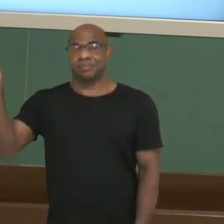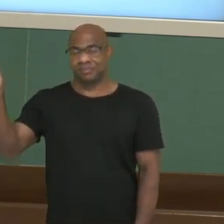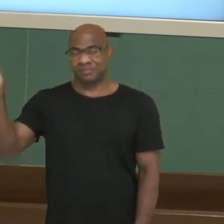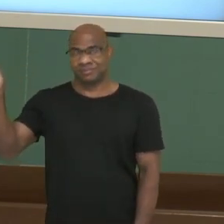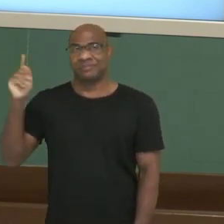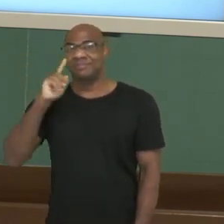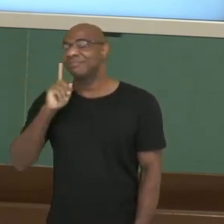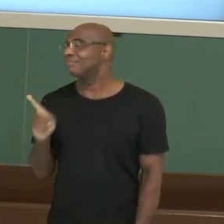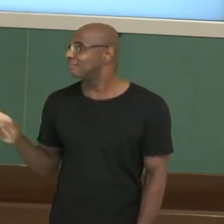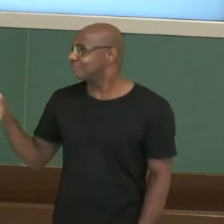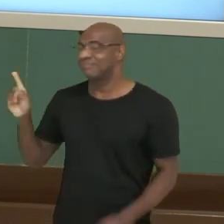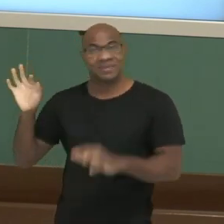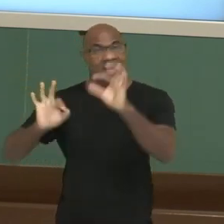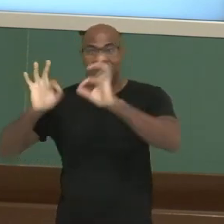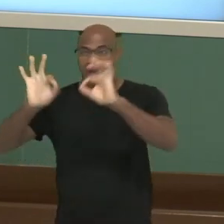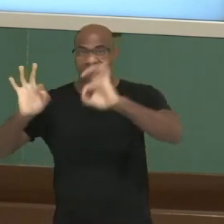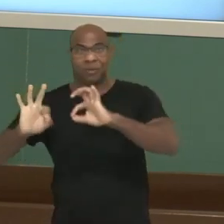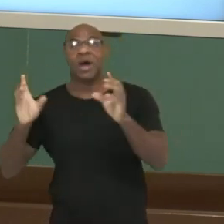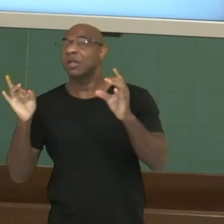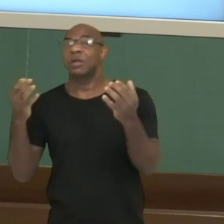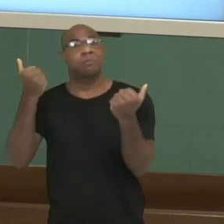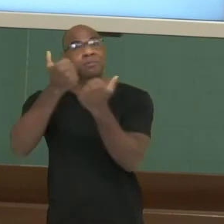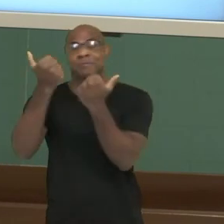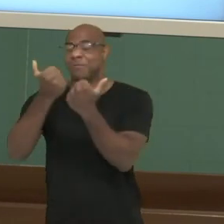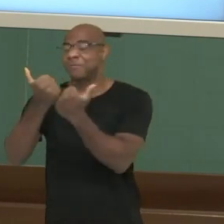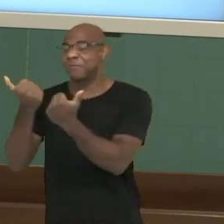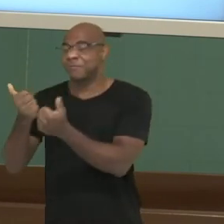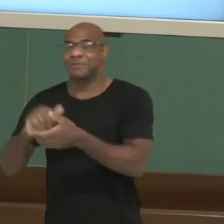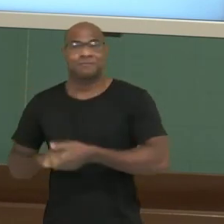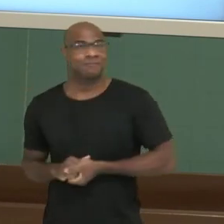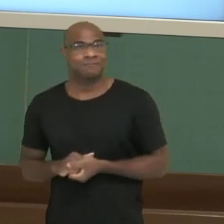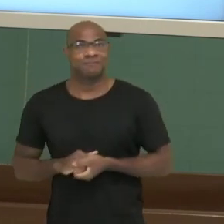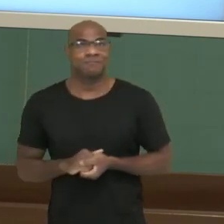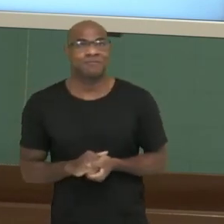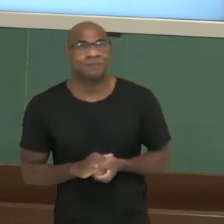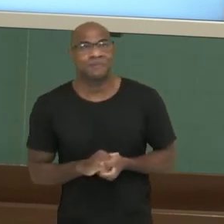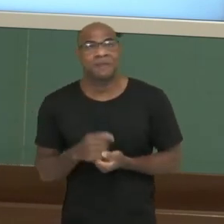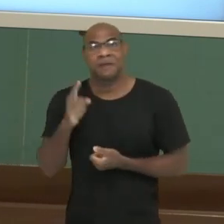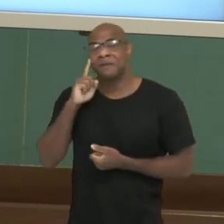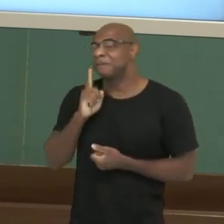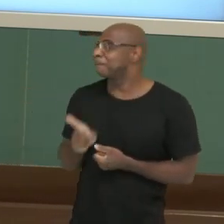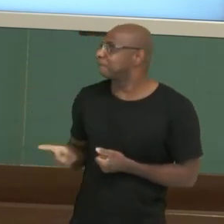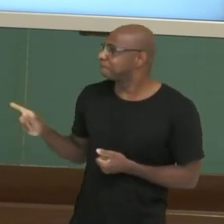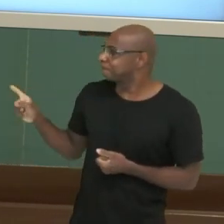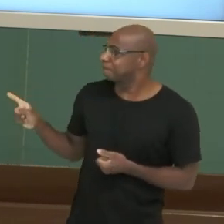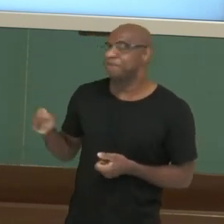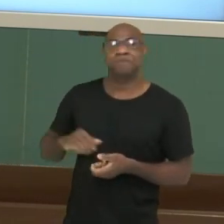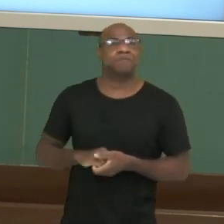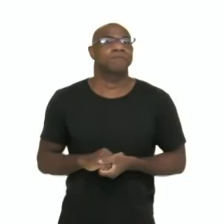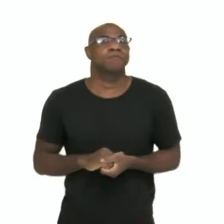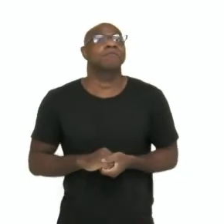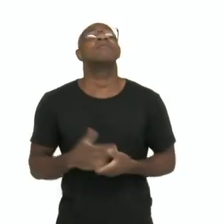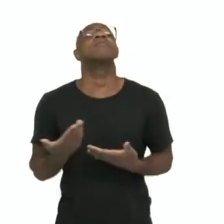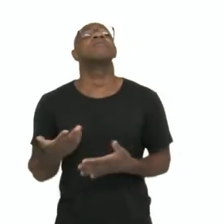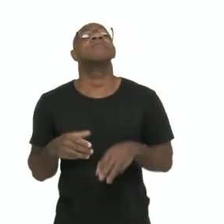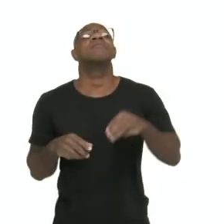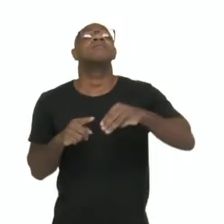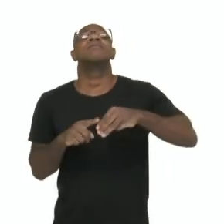elevado a 2. 1,1 ao quadrado, 1,21 vezes 550, o montante será